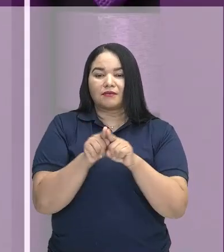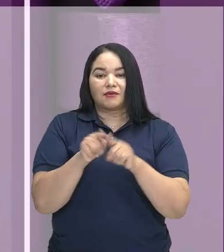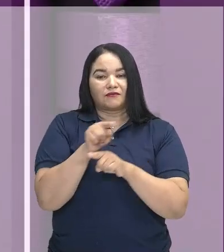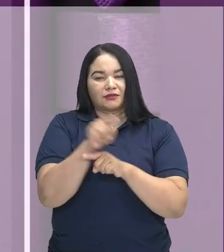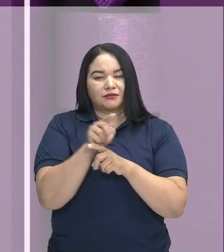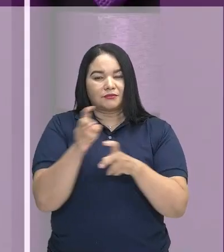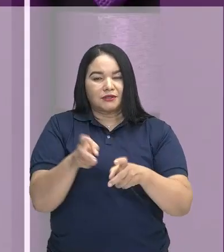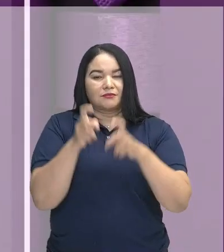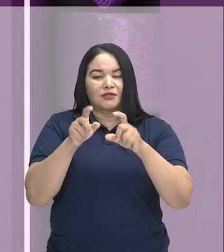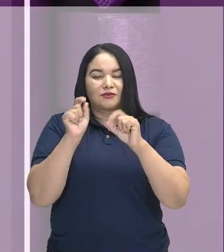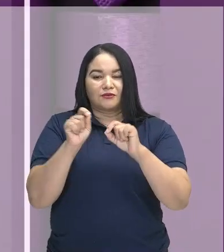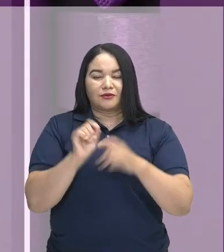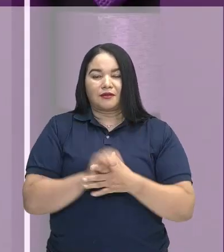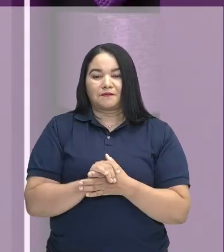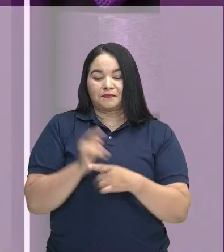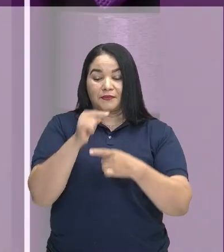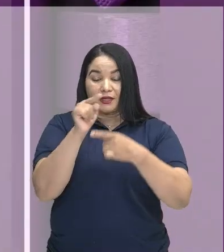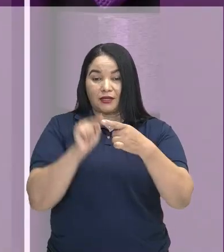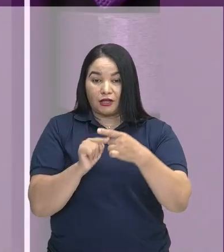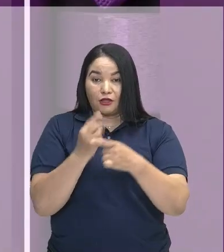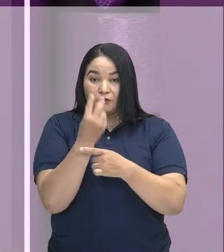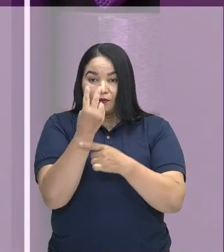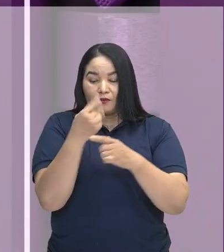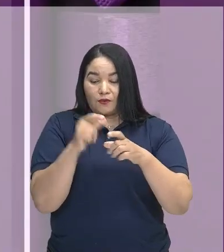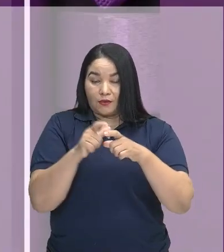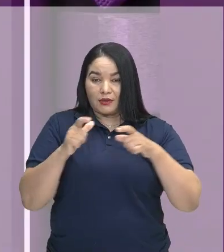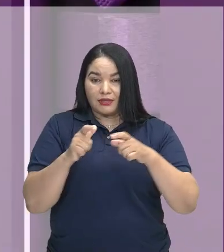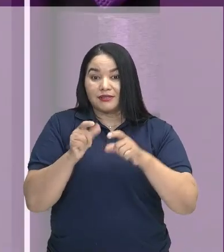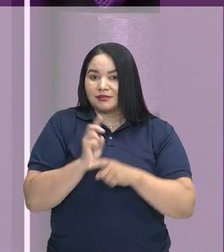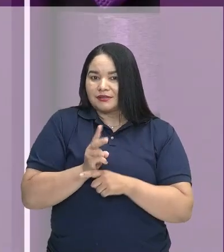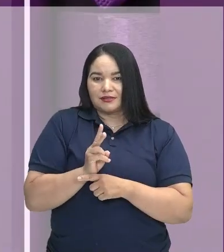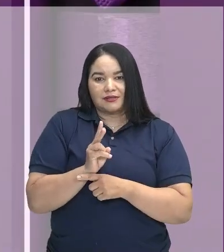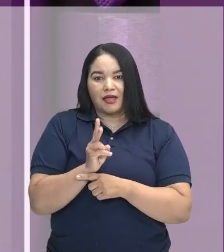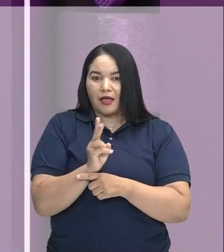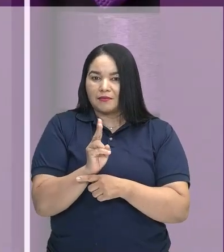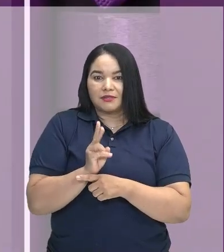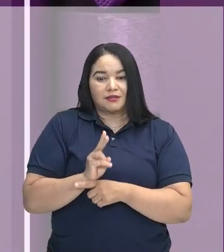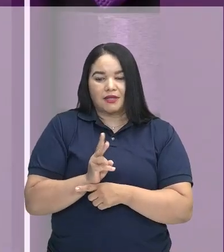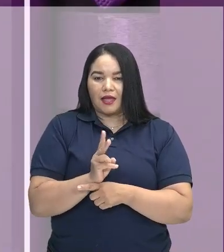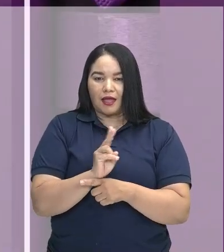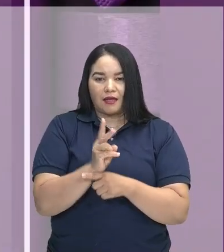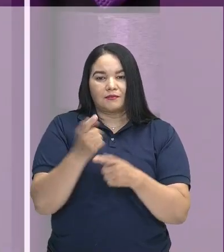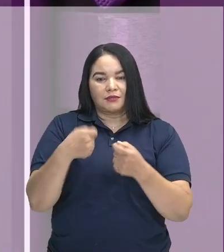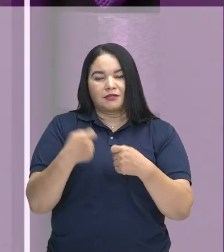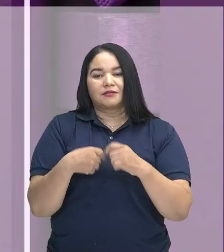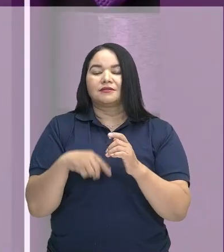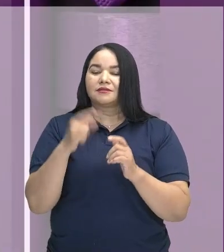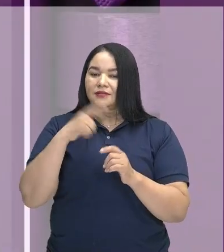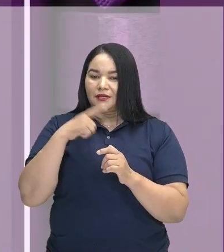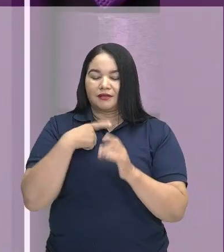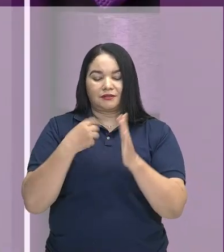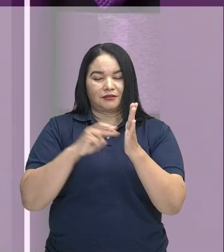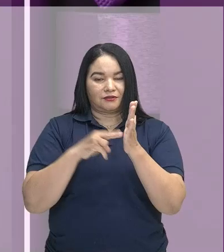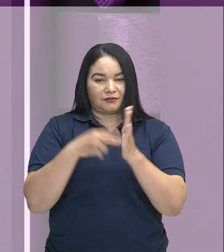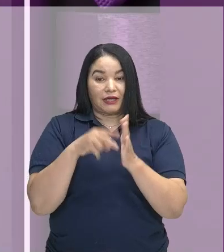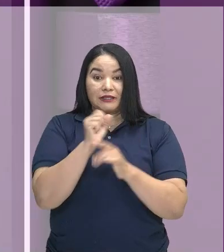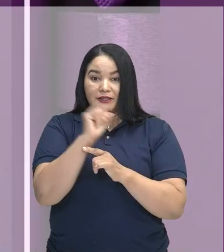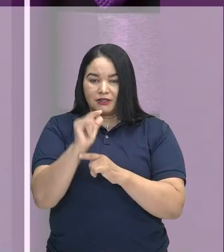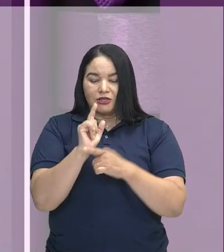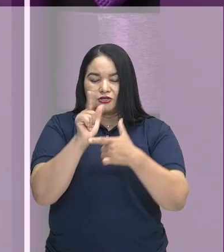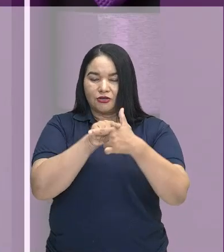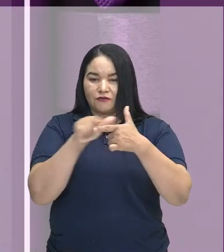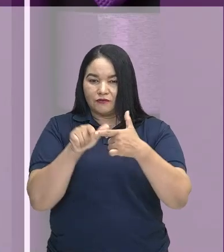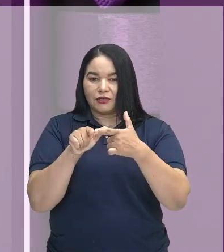percebesse que essa razão entre duas grandezas, sempre há um significado. Né? Quando a gente divide uma grandeza